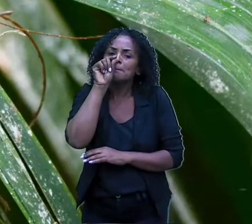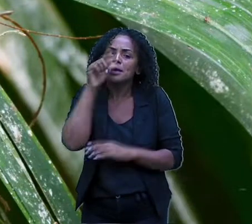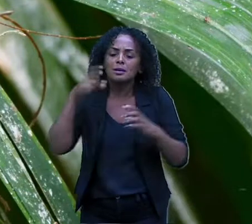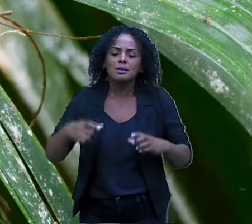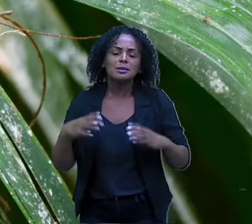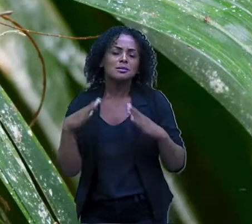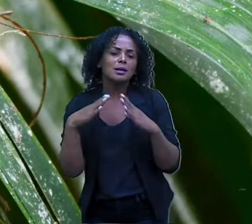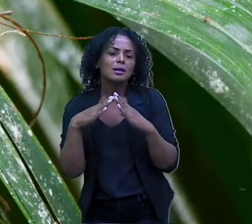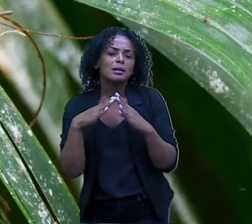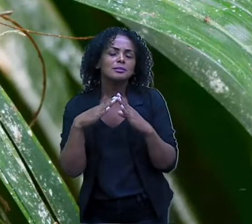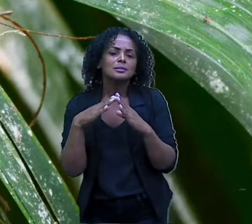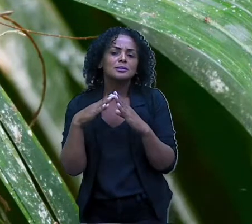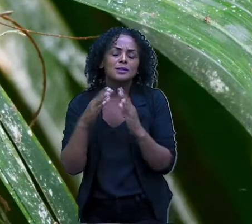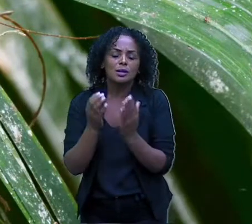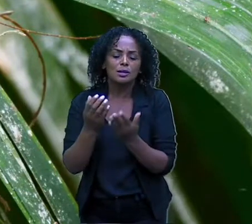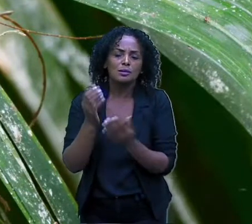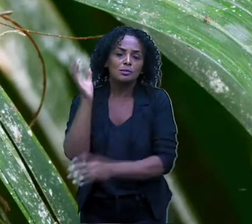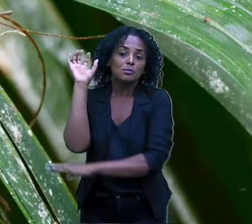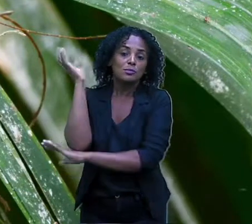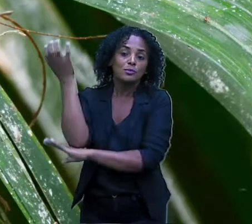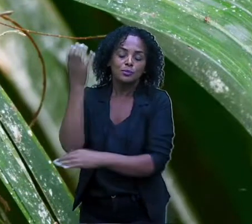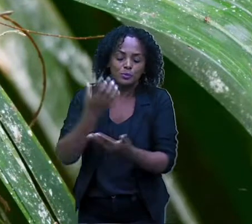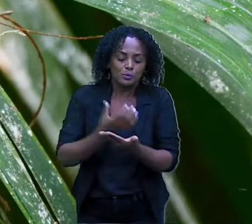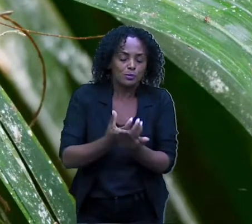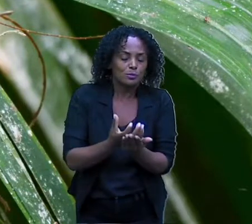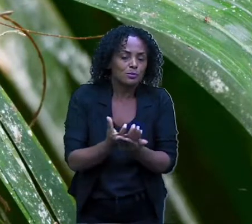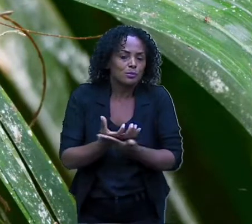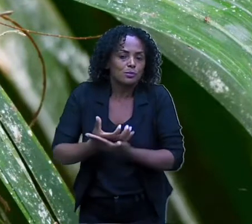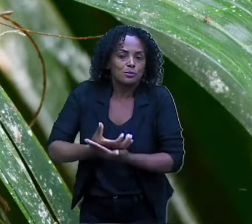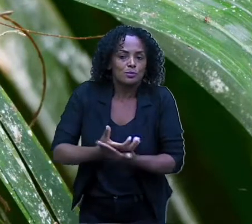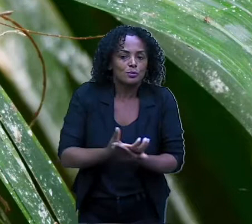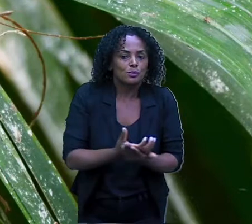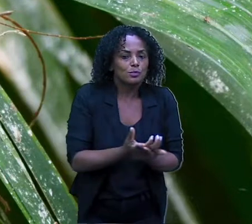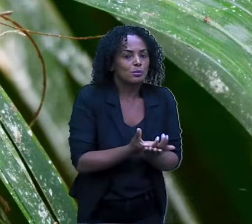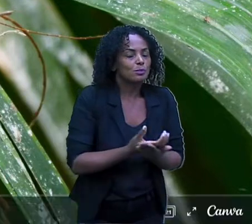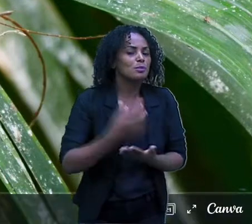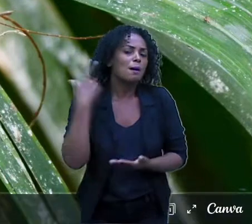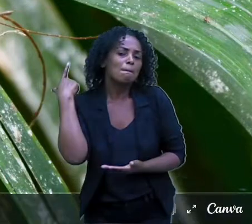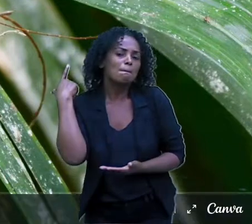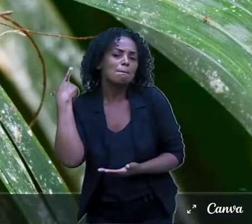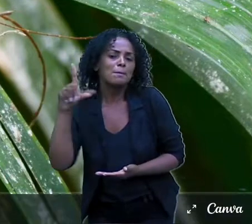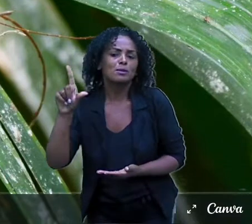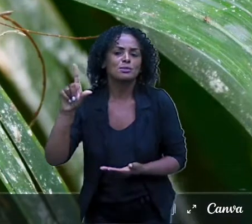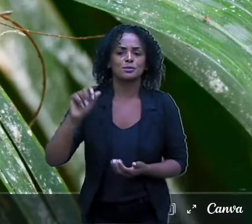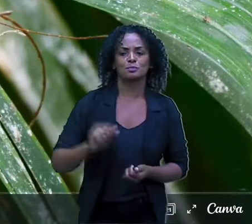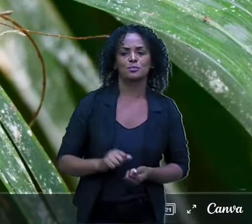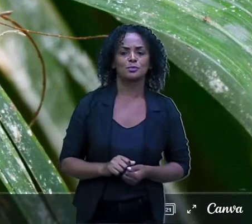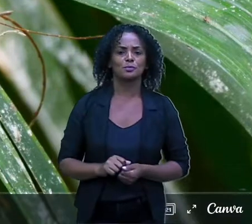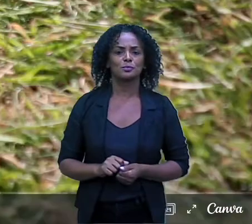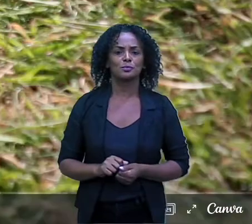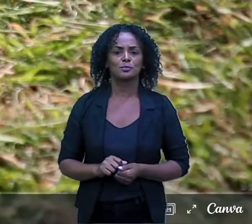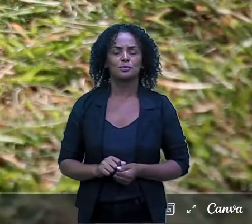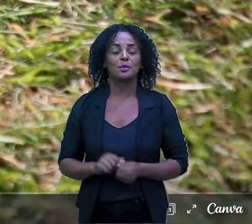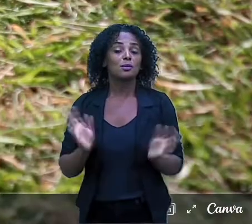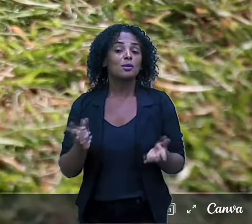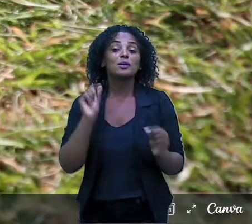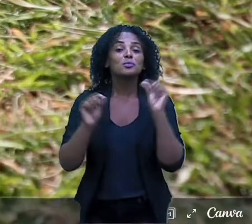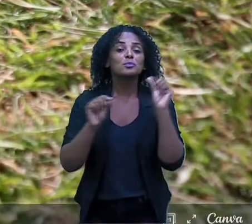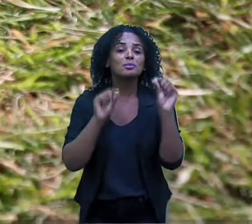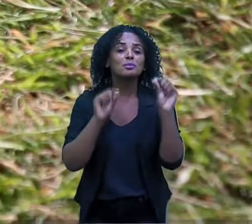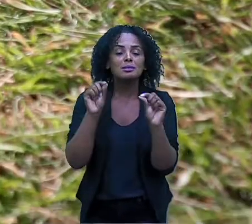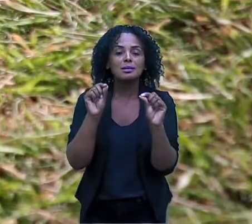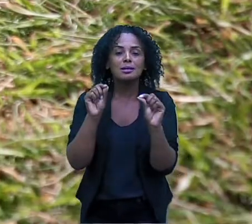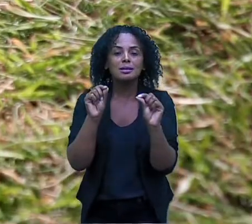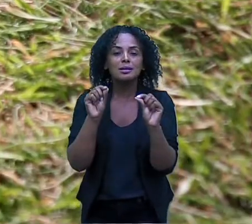Bird. Nest. Next. Vamos para o next, para o próximo animal aí. Vamos lá. O que temos agora? Presta atenção,